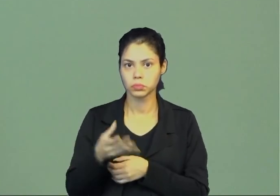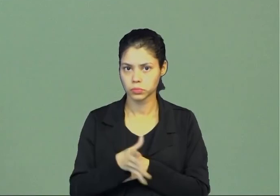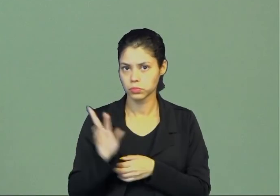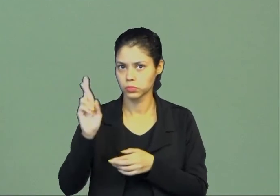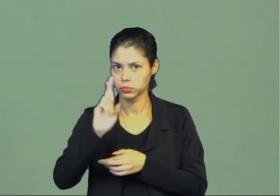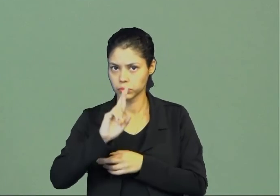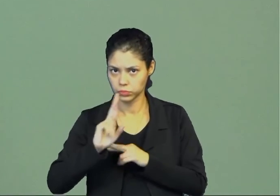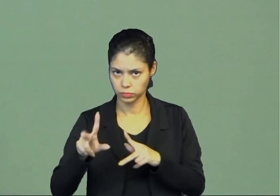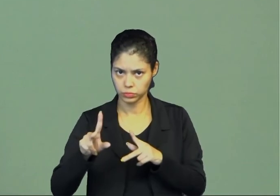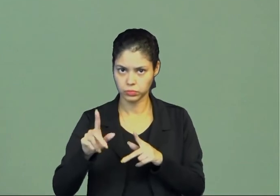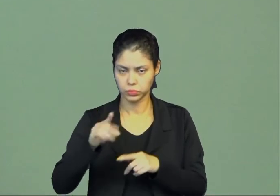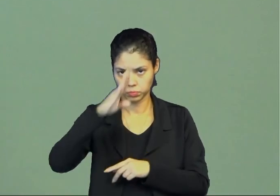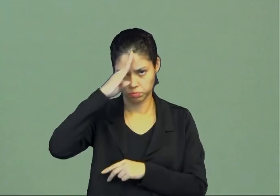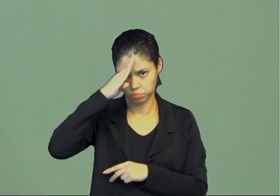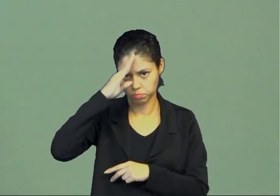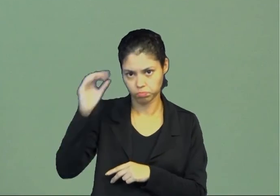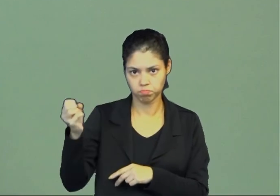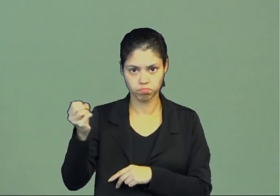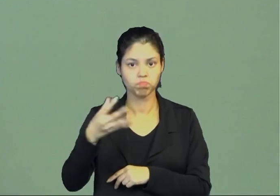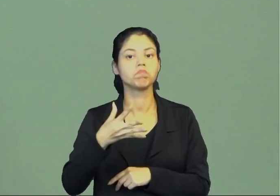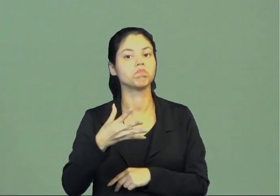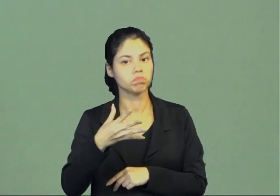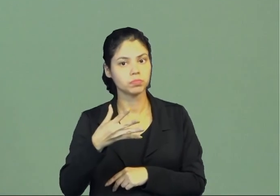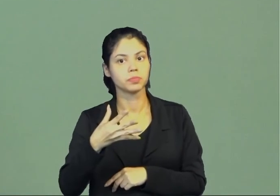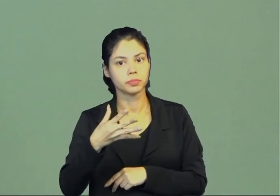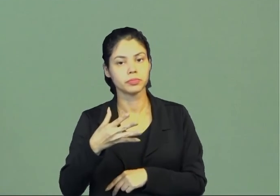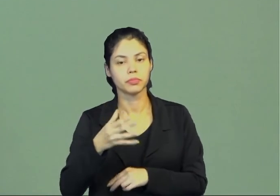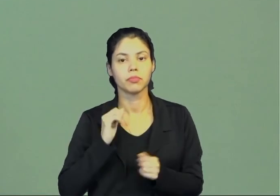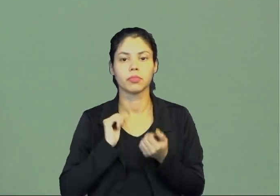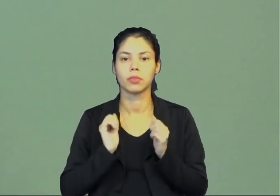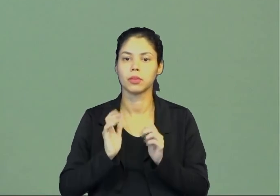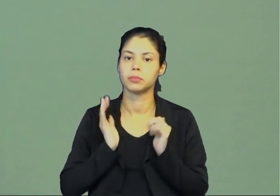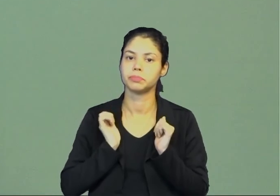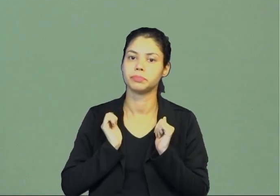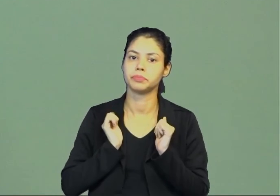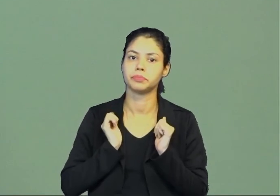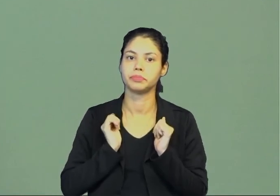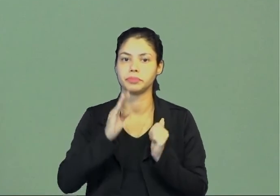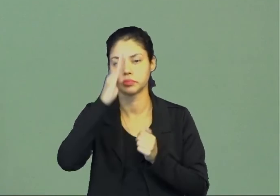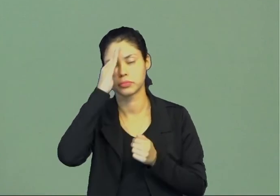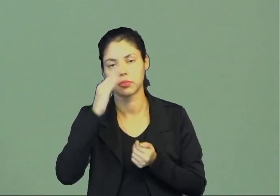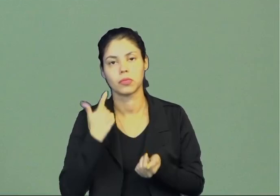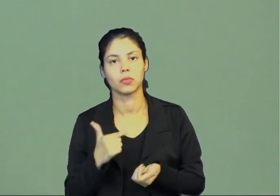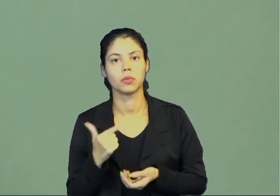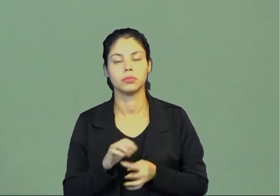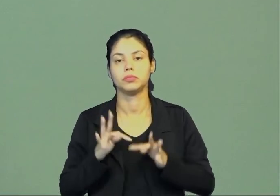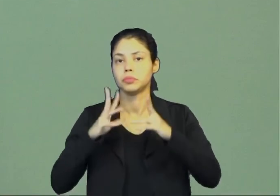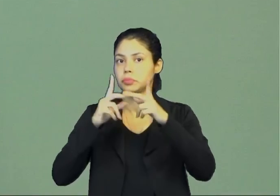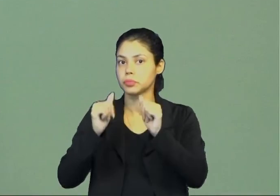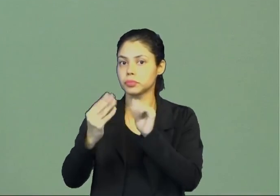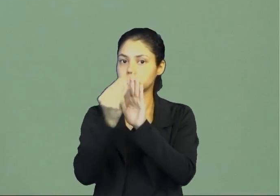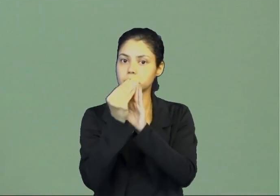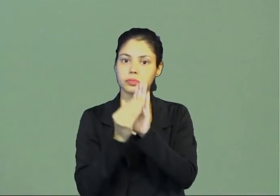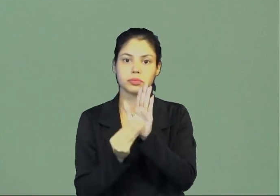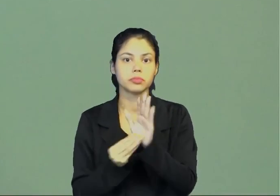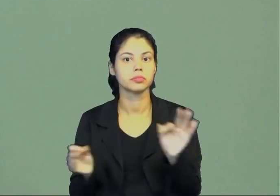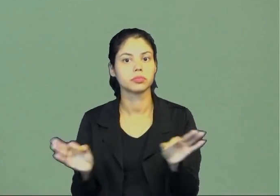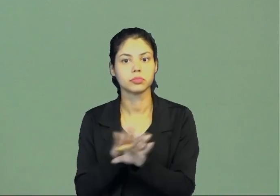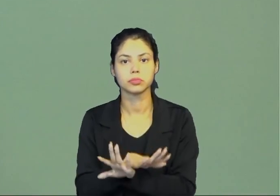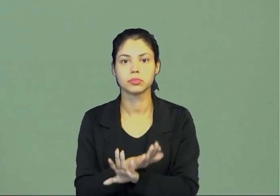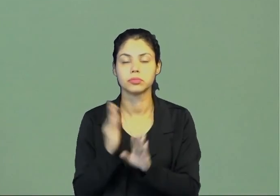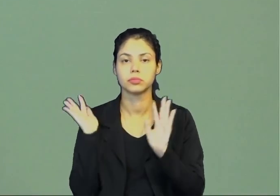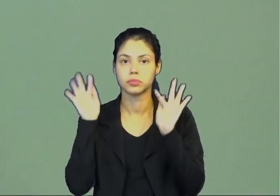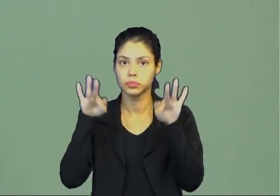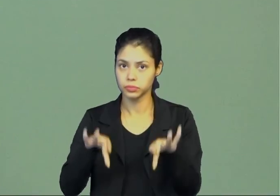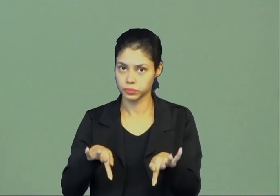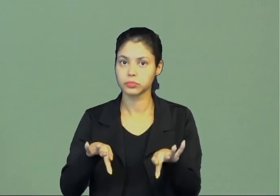um novo poderio militar, né, tropas descansadas, né, sem baixas. Então, todos esses fatores acabam